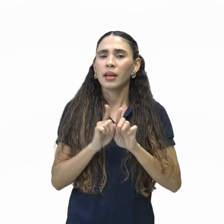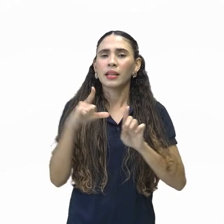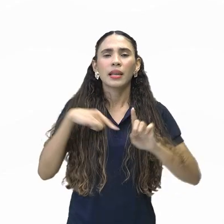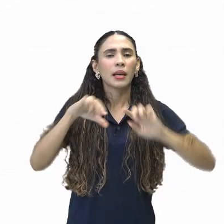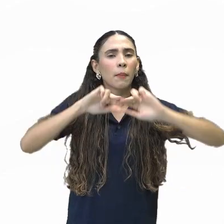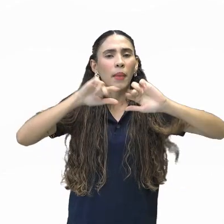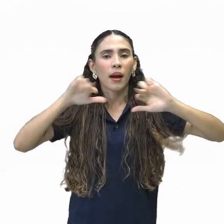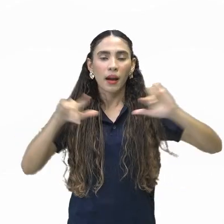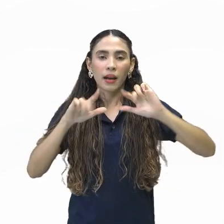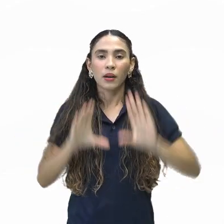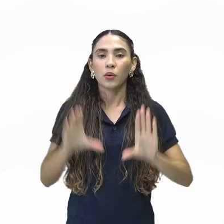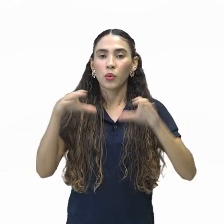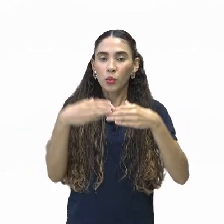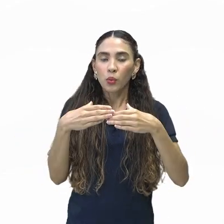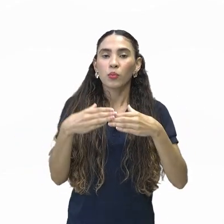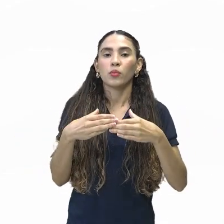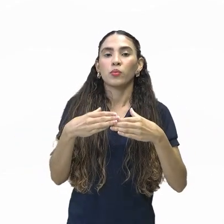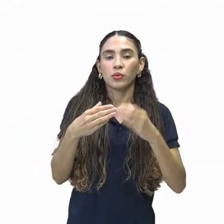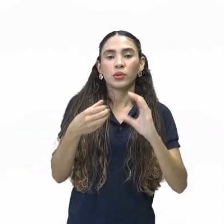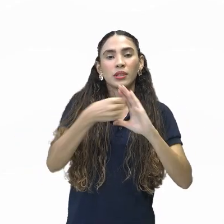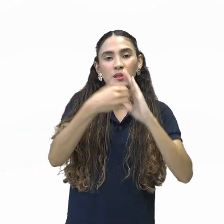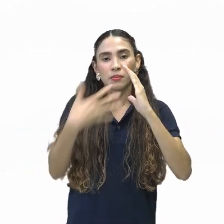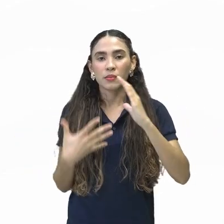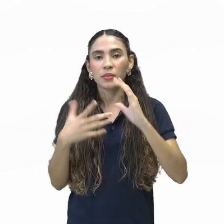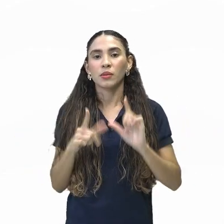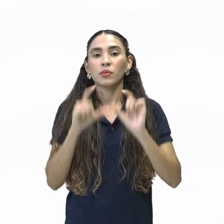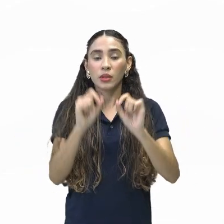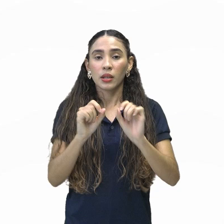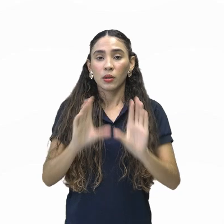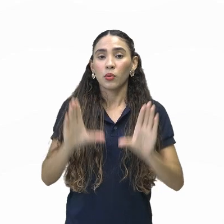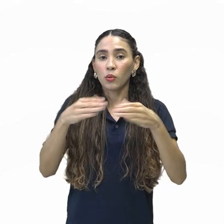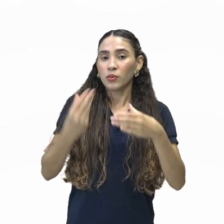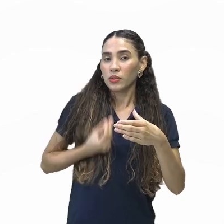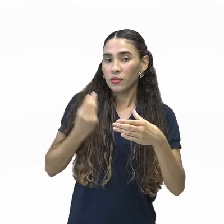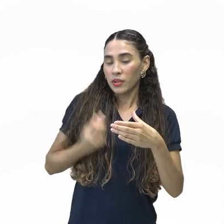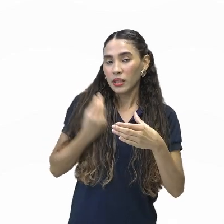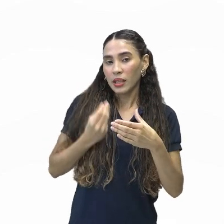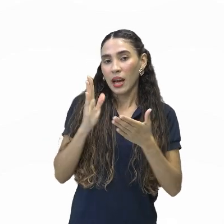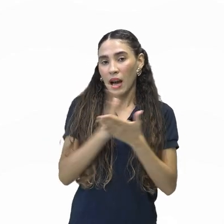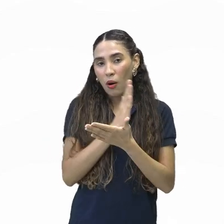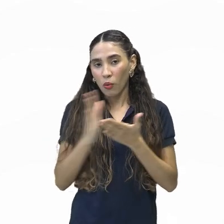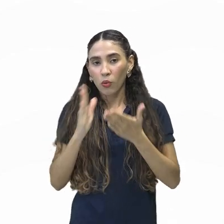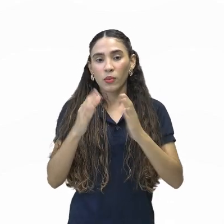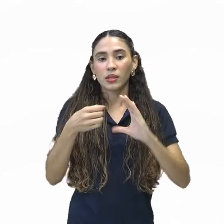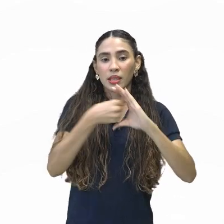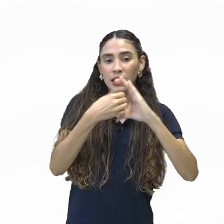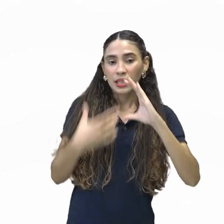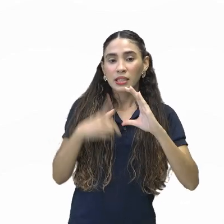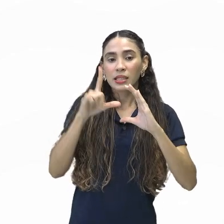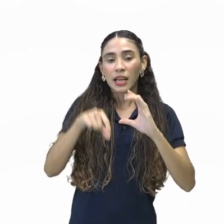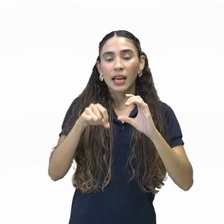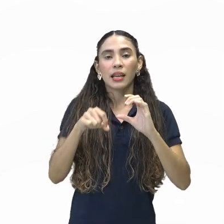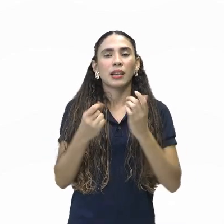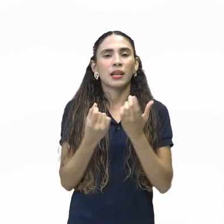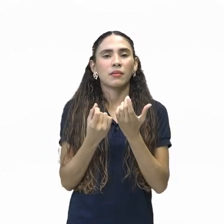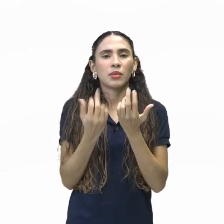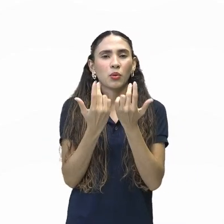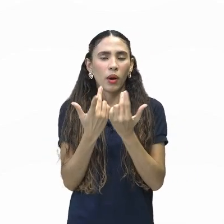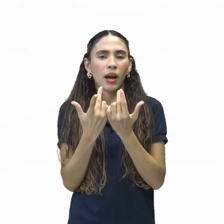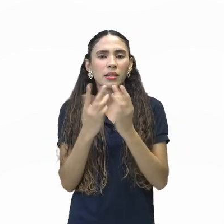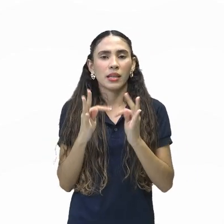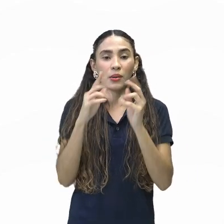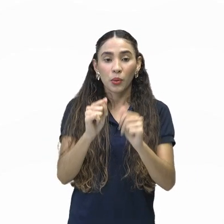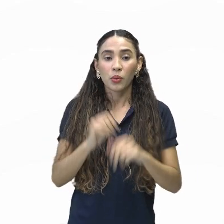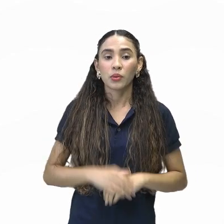diversas espécies que definem aí os seres vivos. Algumas dessas características são comuns a todos